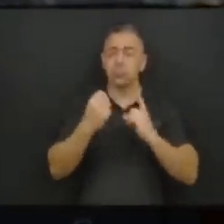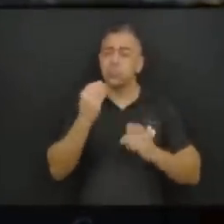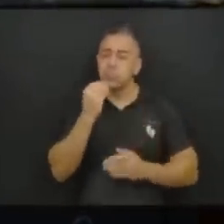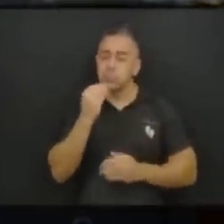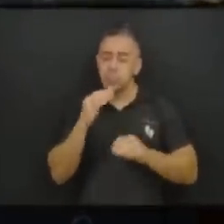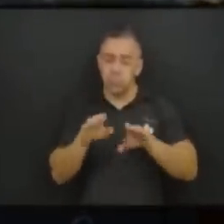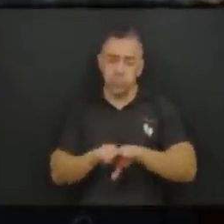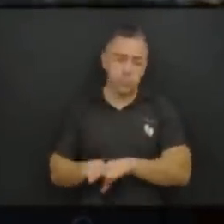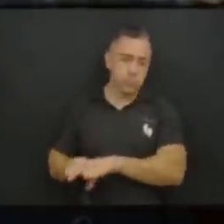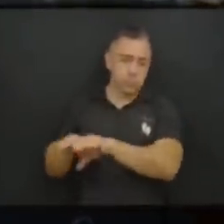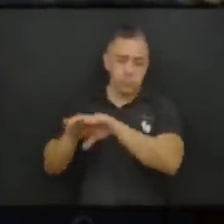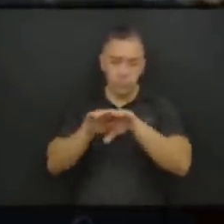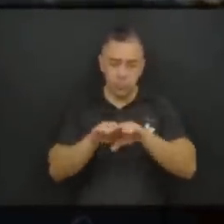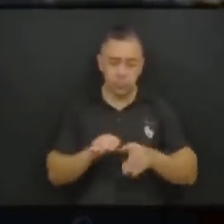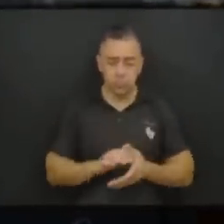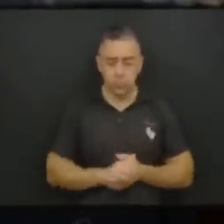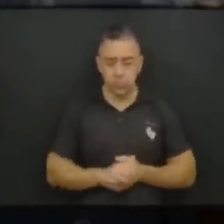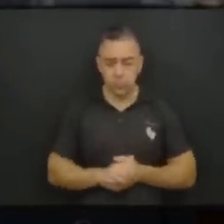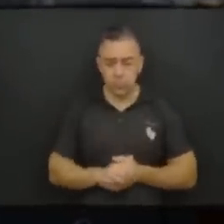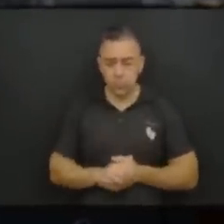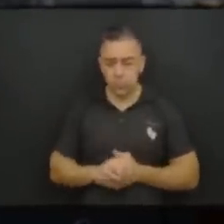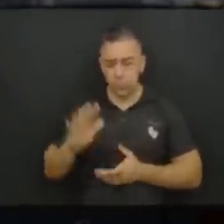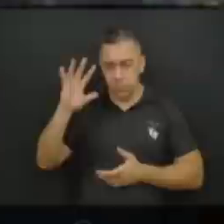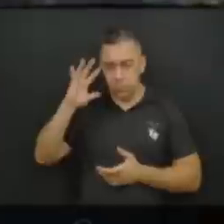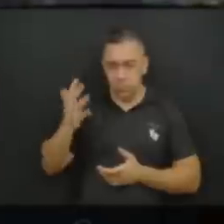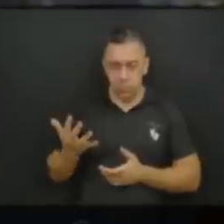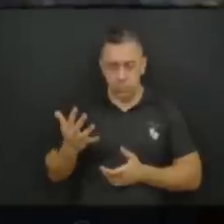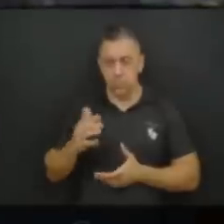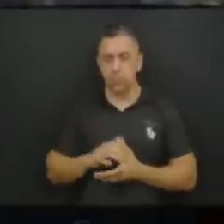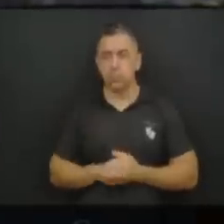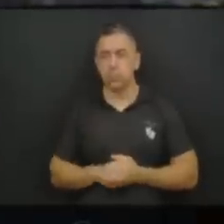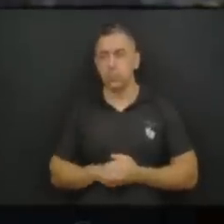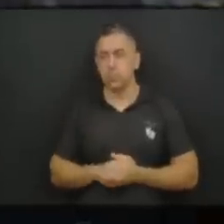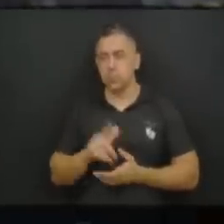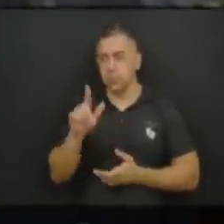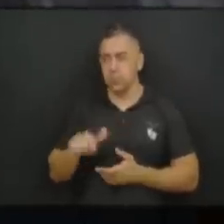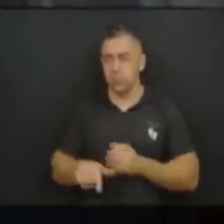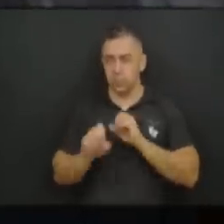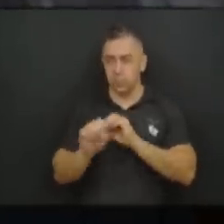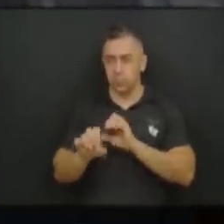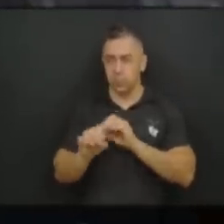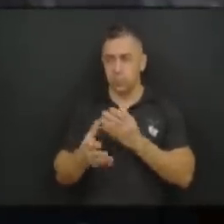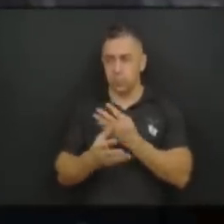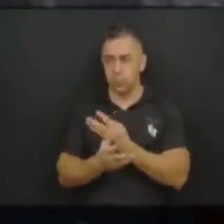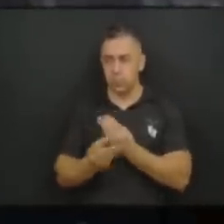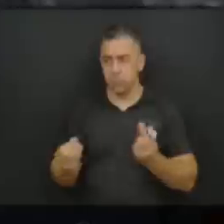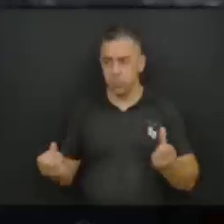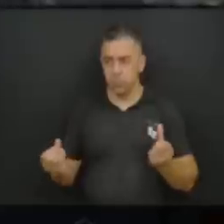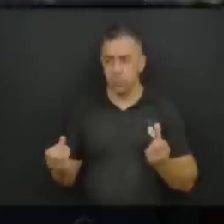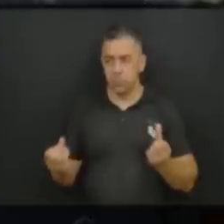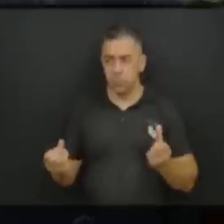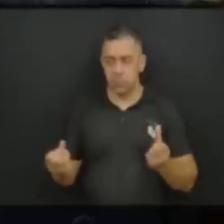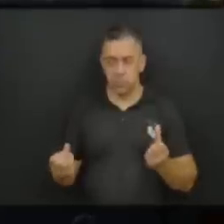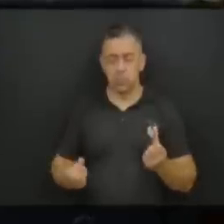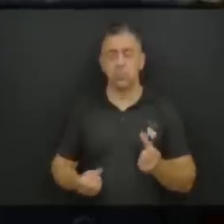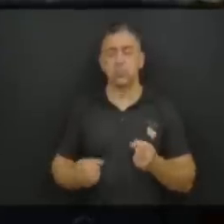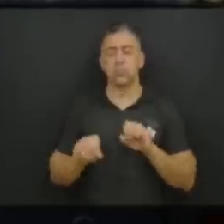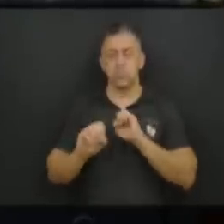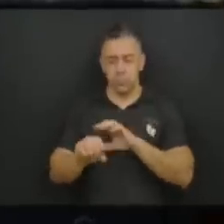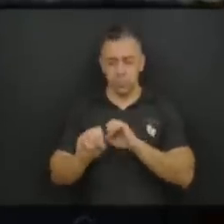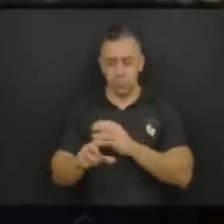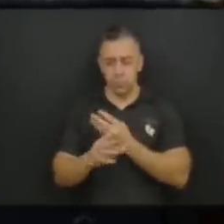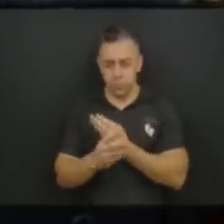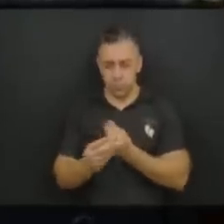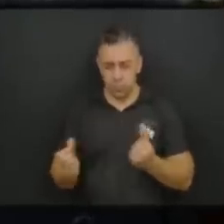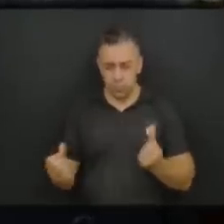e a solução vossa excelência dispõe a solução é educação de qualidade né Educação de